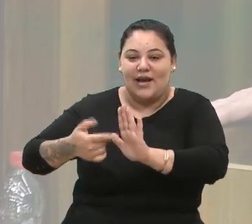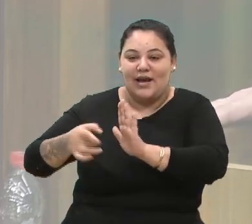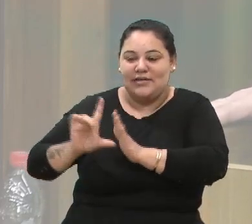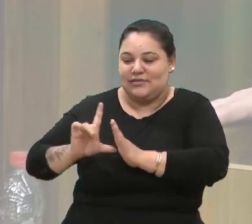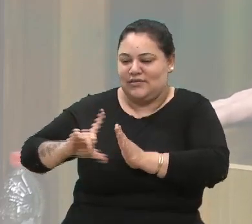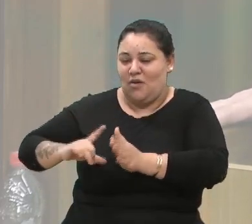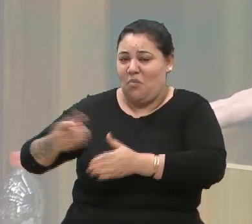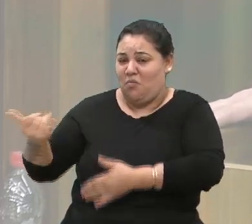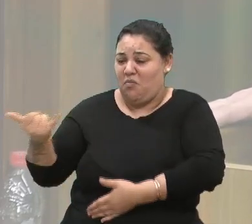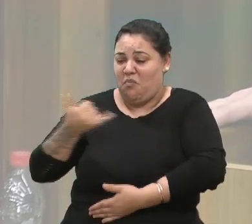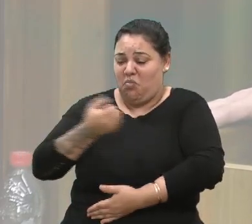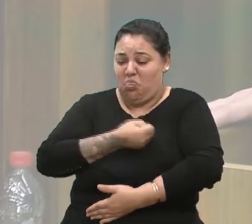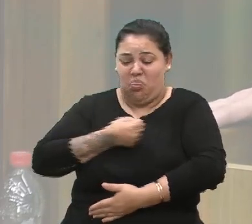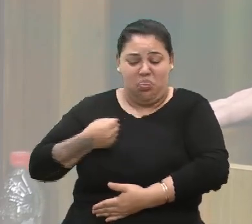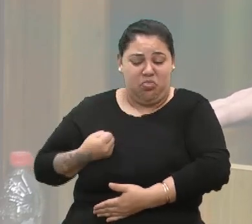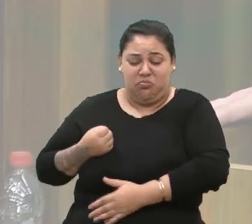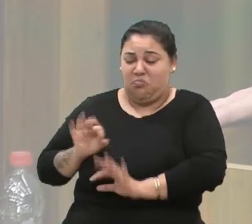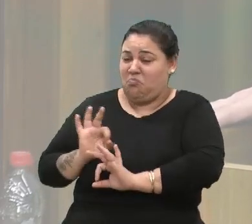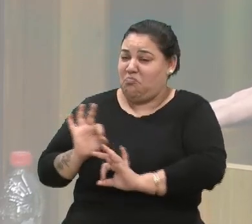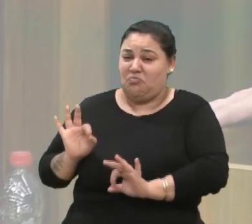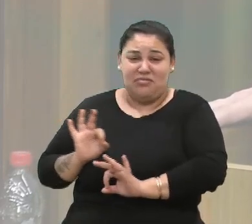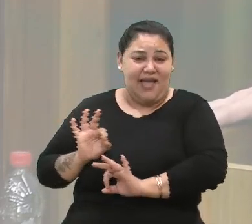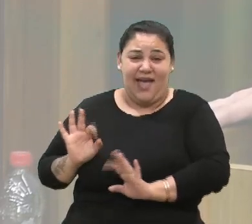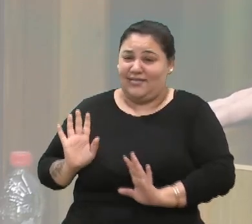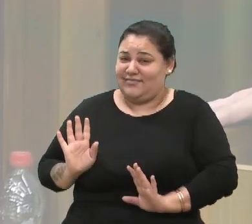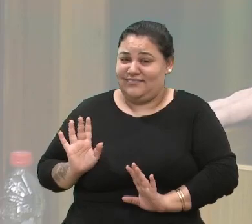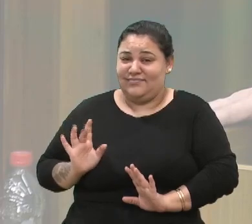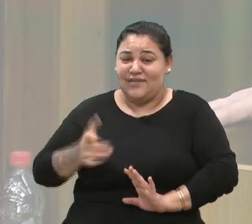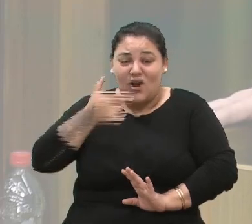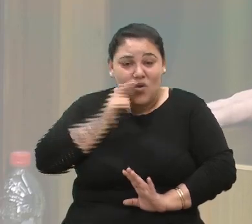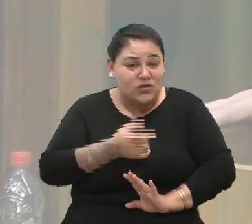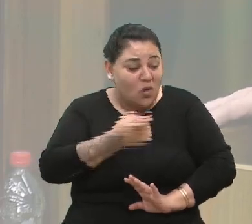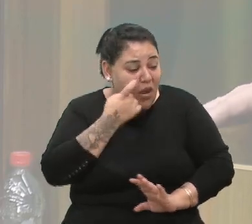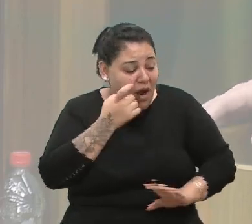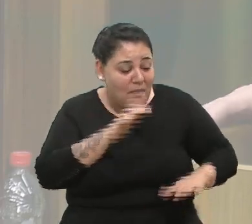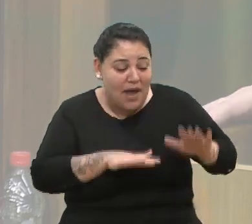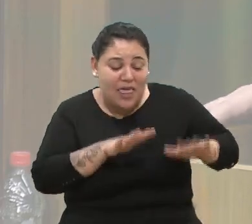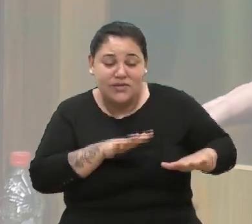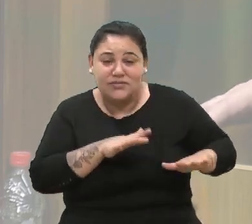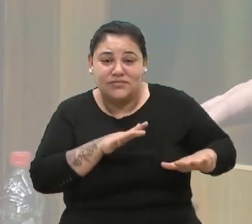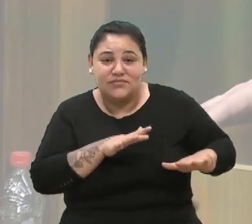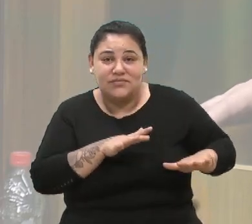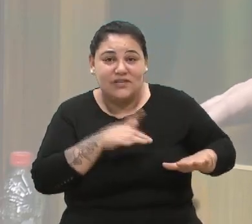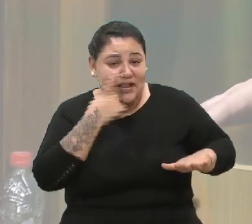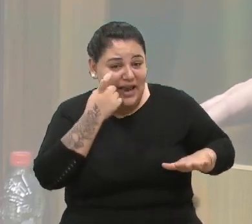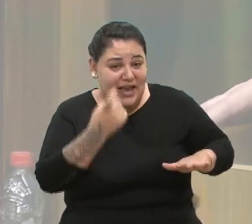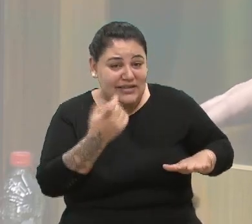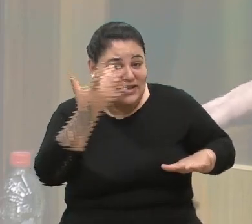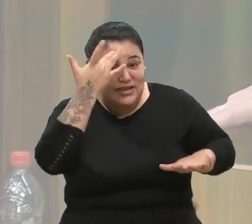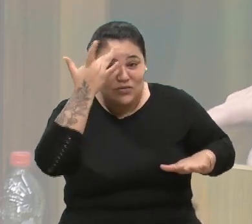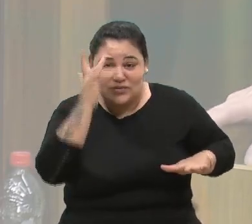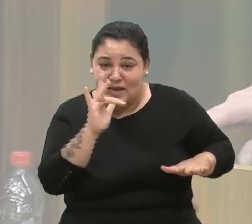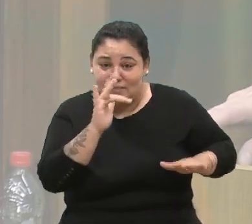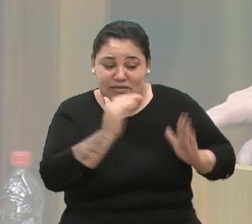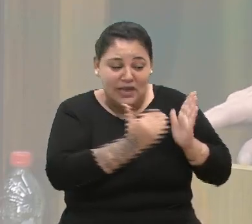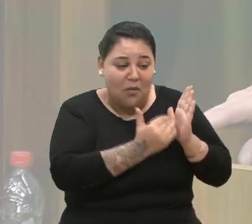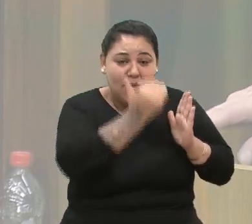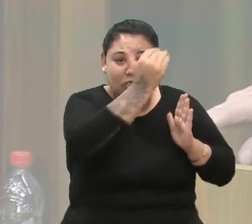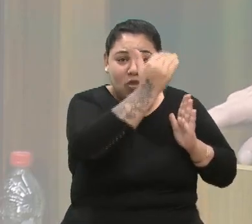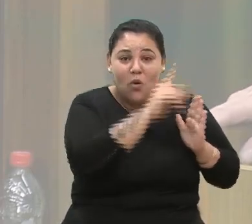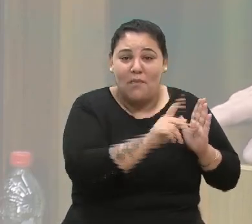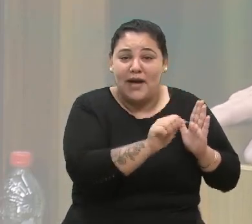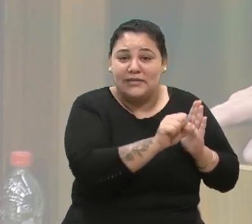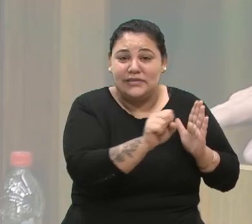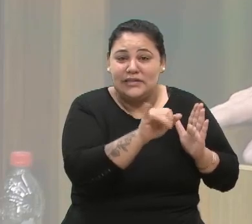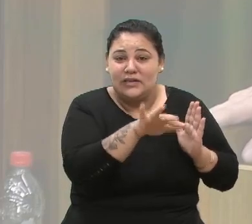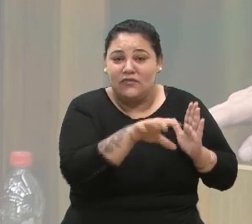da Codeca ainda em mãos para poder olhar o balanço, que é o que nos interessa. A gente não sabe se aumentou o passivo, se diminuiu, a